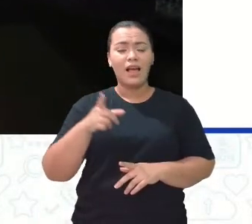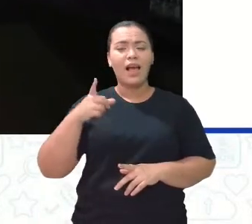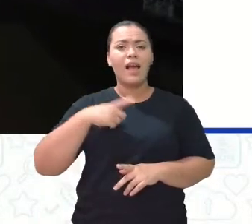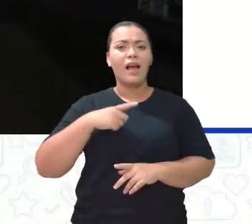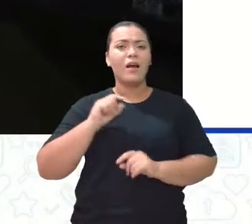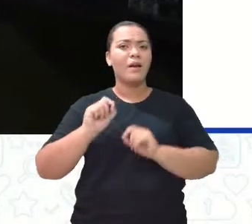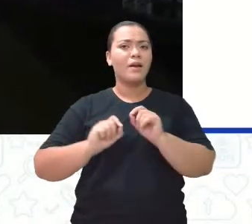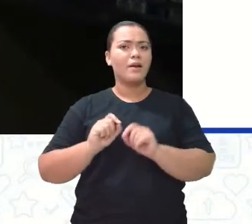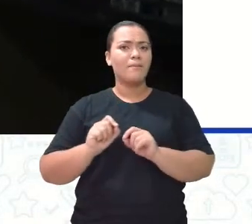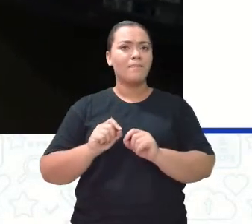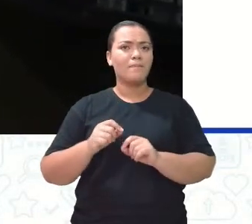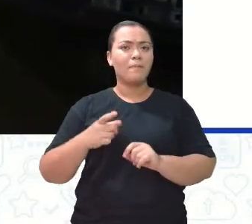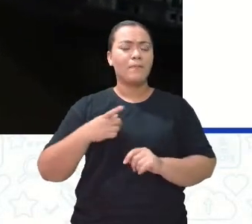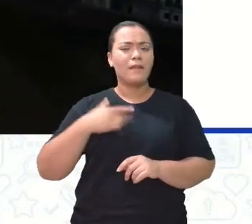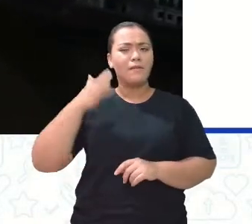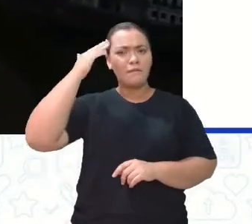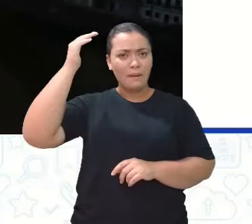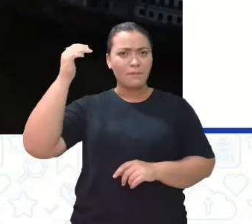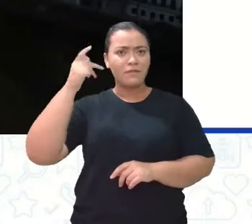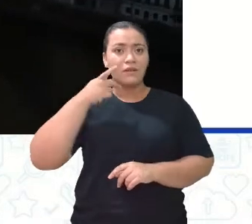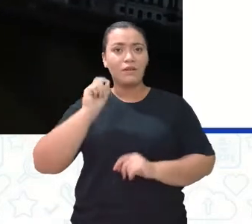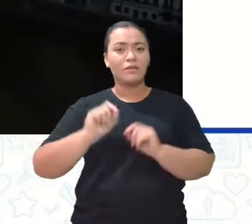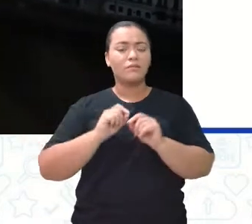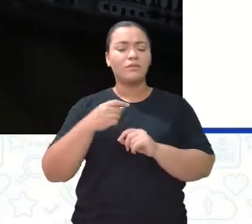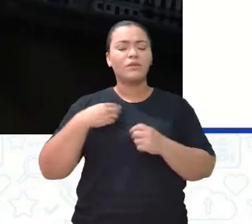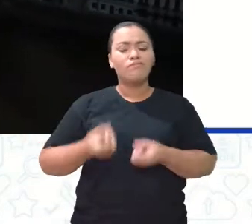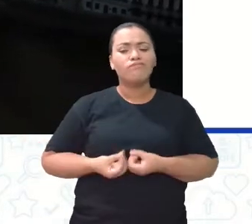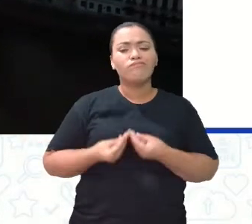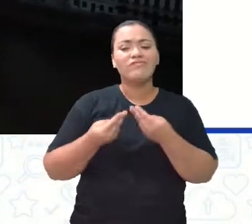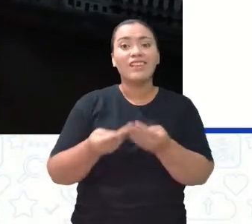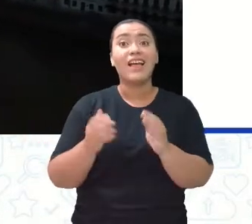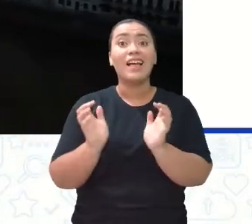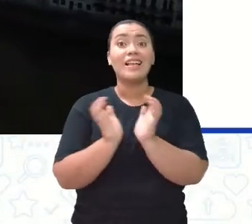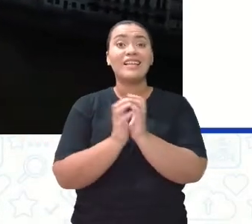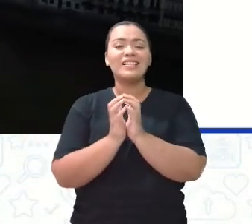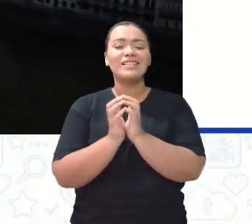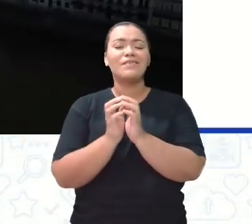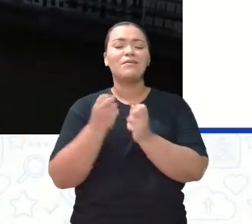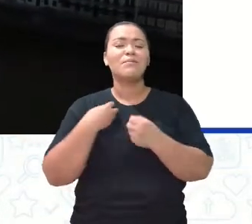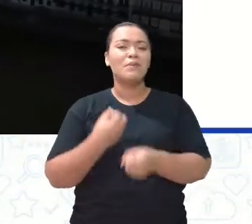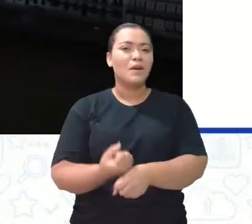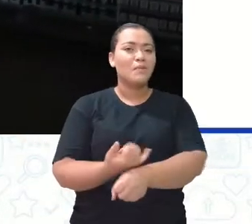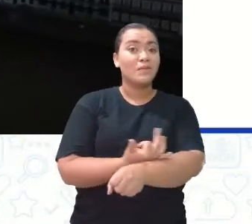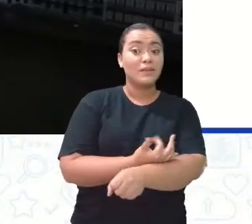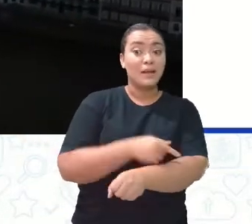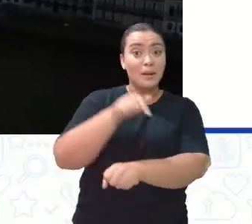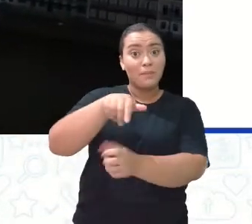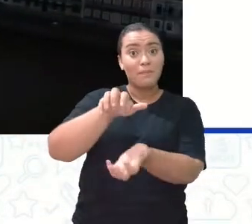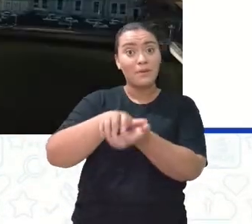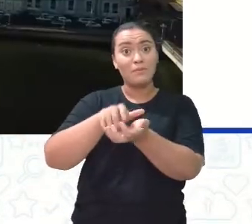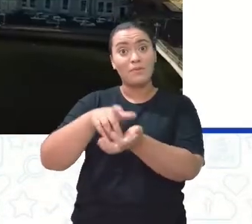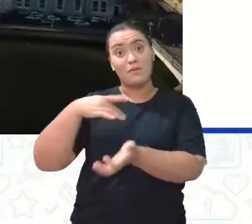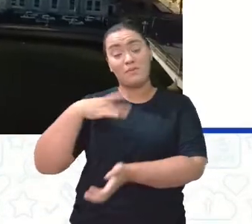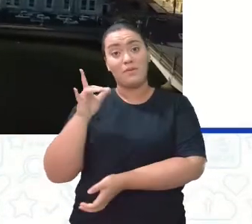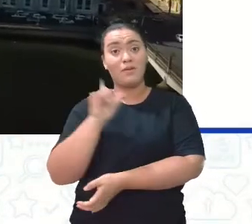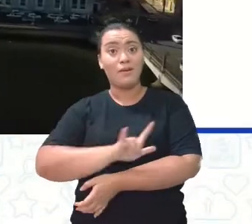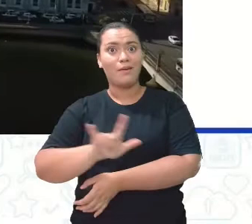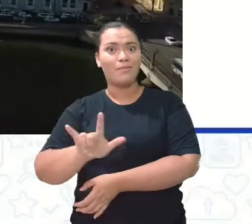dizia: entreguei a Recife minha emoção e a Pernambuco o meu amor.